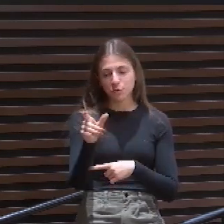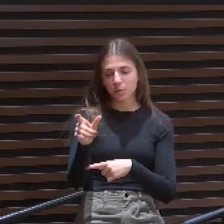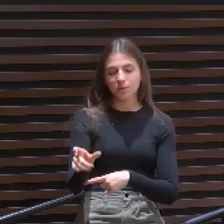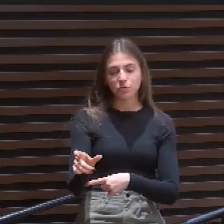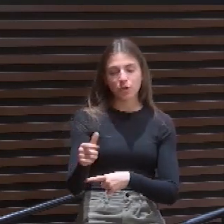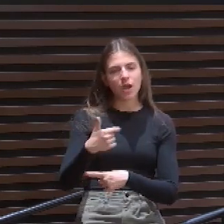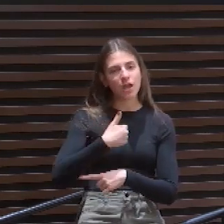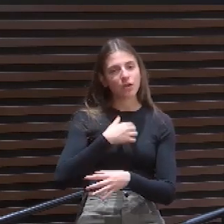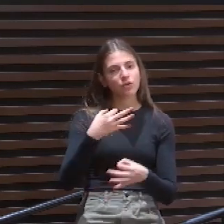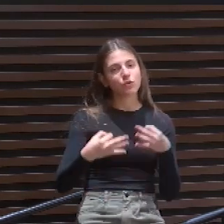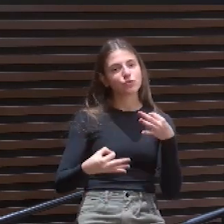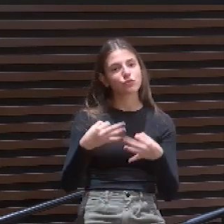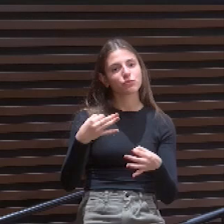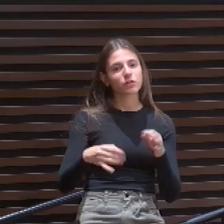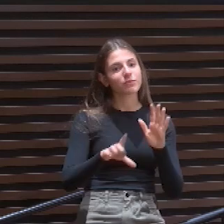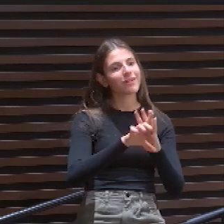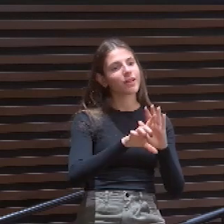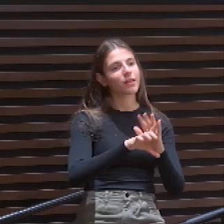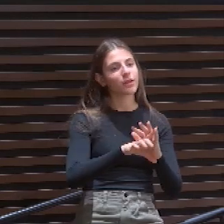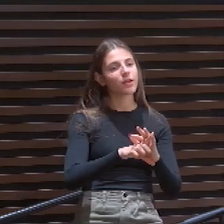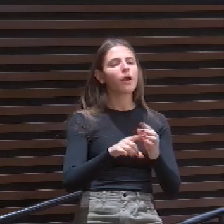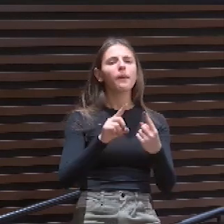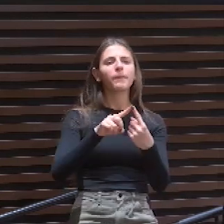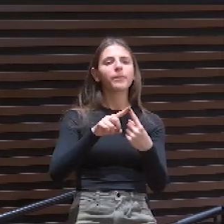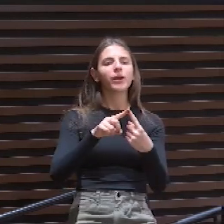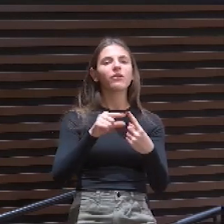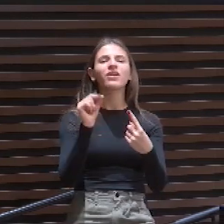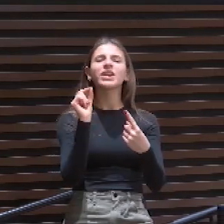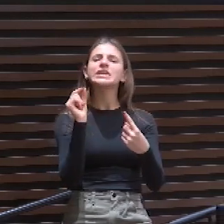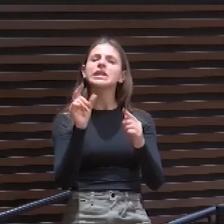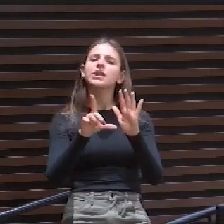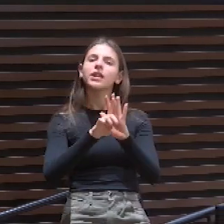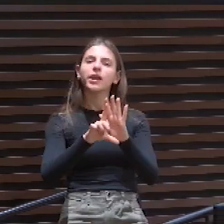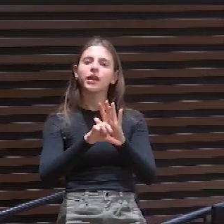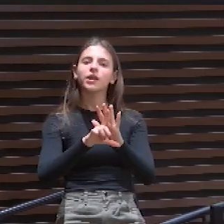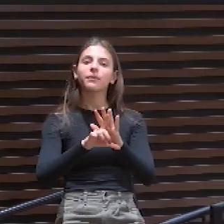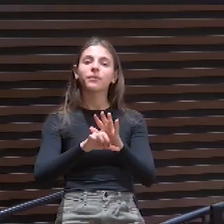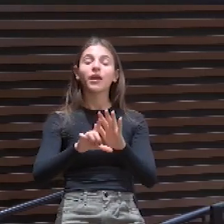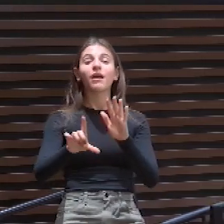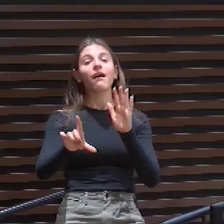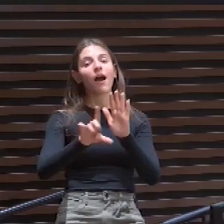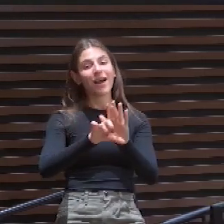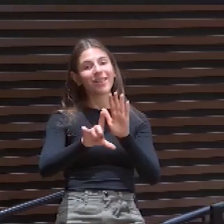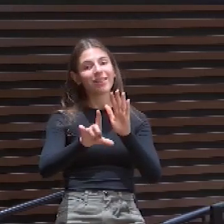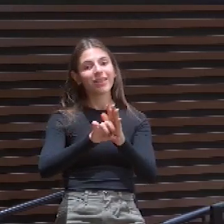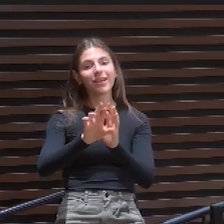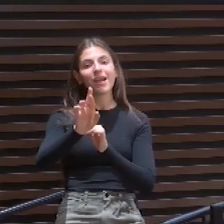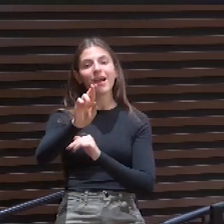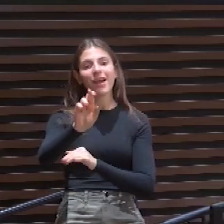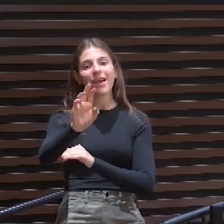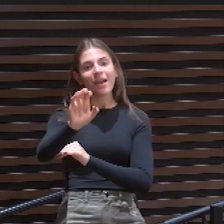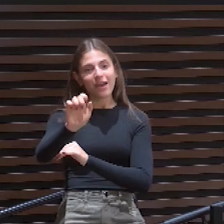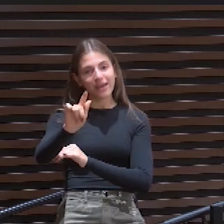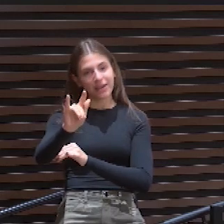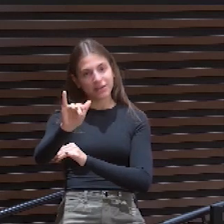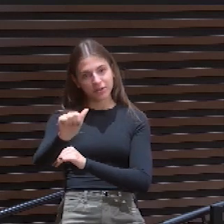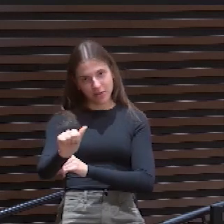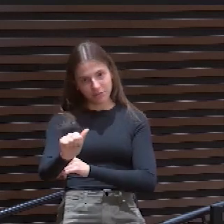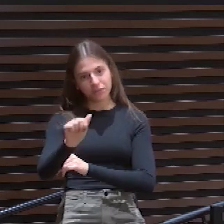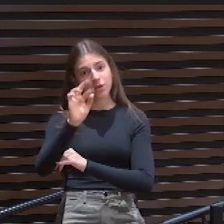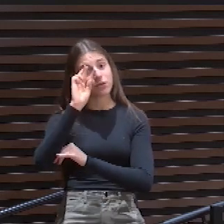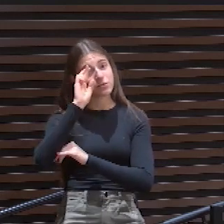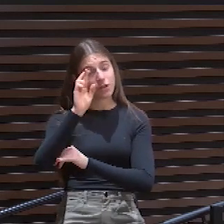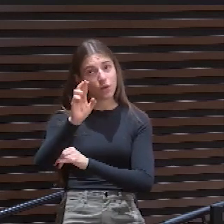lei. Então, primeiro, qual lei que eu falo mal? A lei régia, soberana que o Senhor nos dá